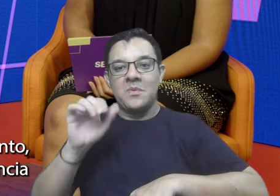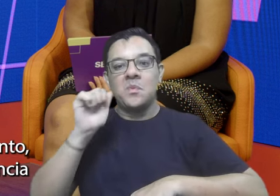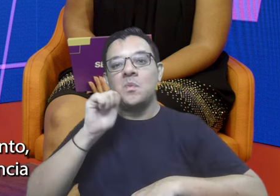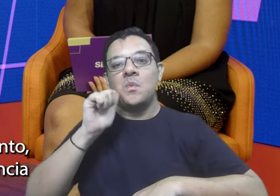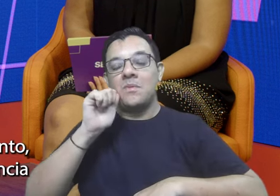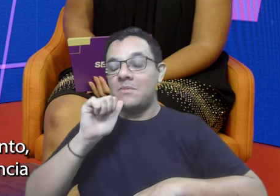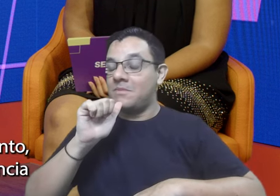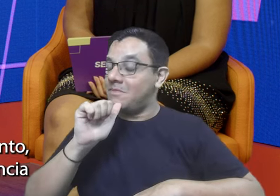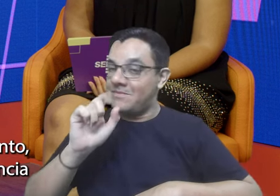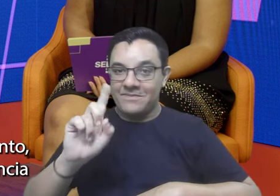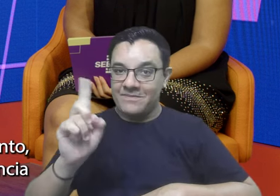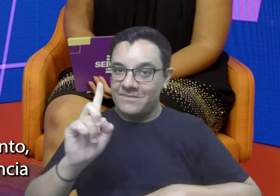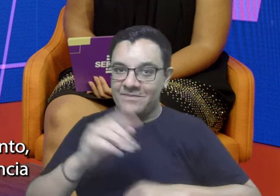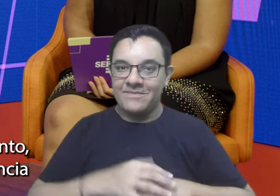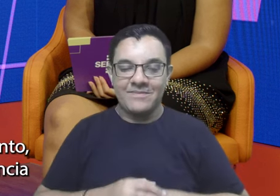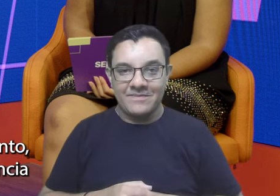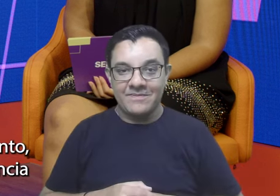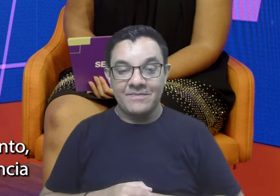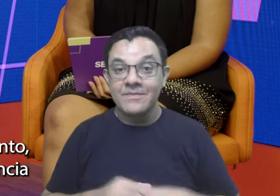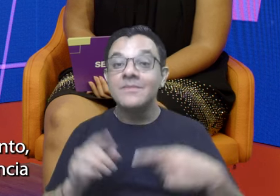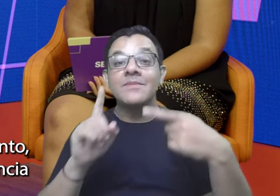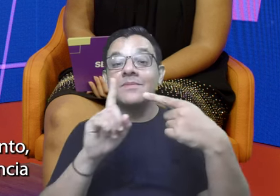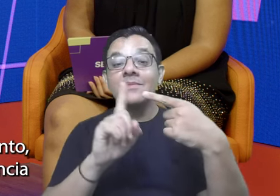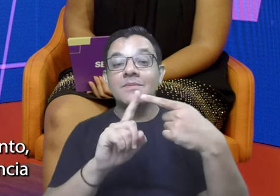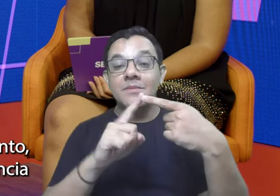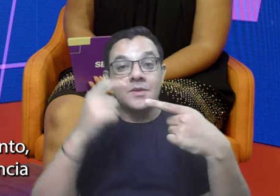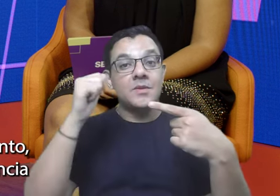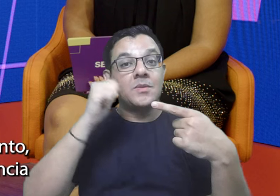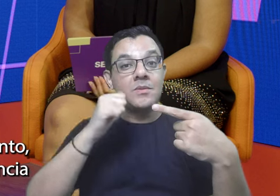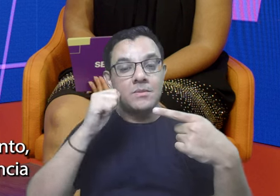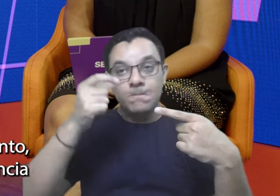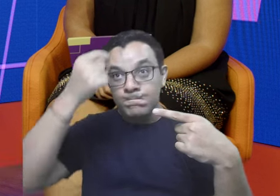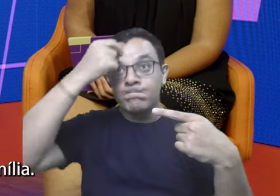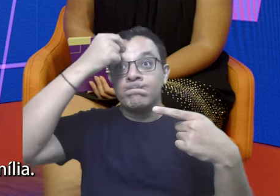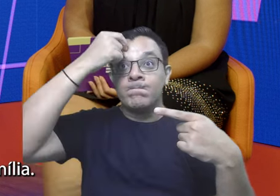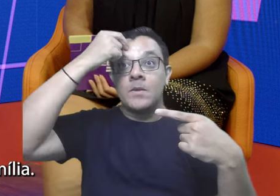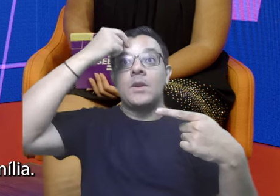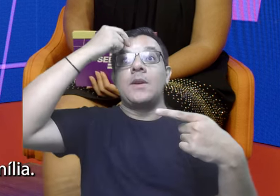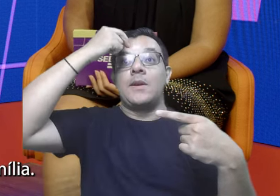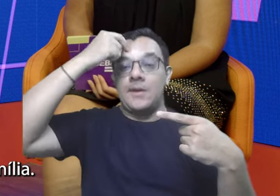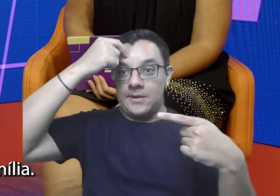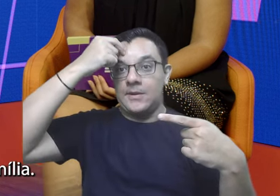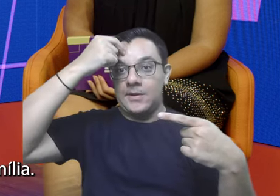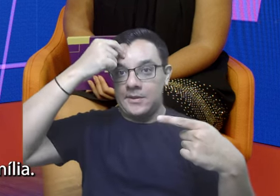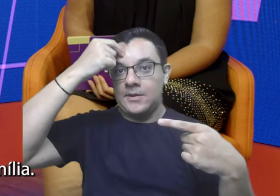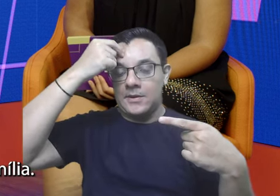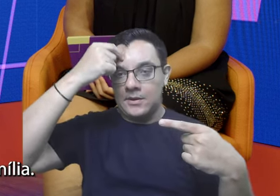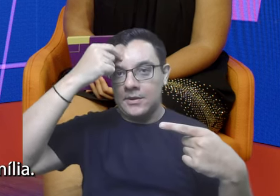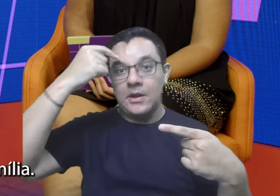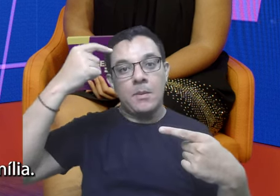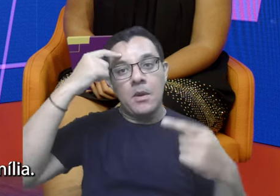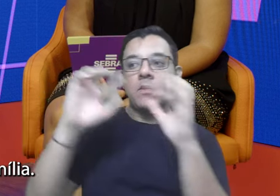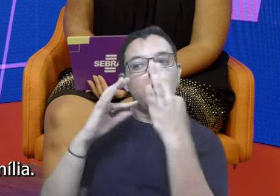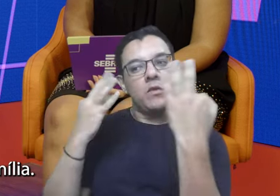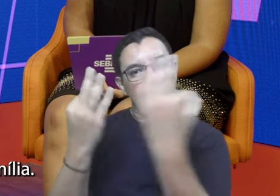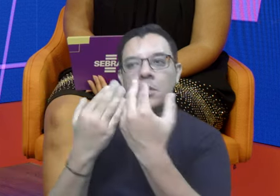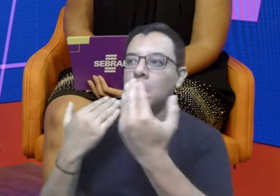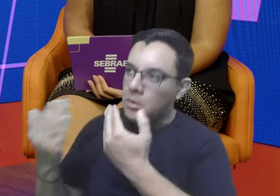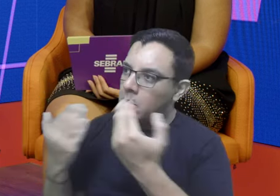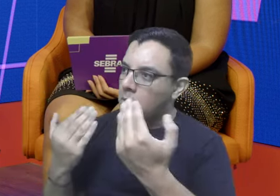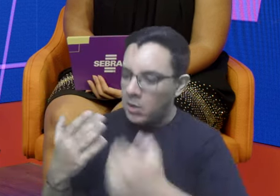então mulher primeiro ponto ela tem que ter essa consciência né e socializar isso com sua